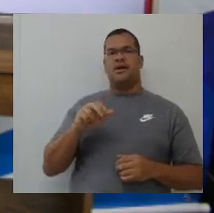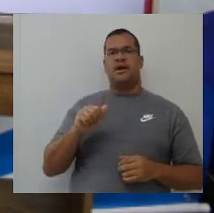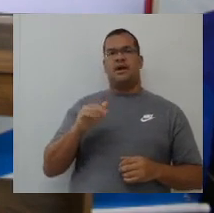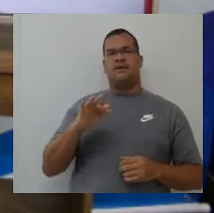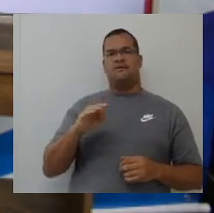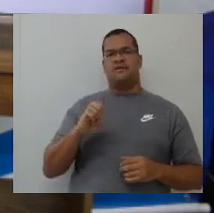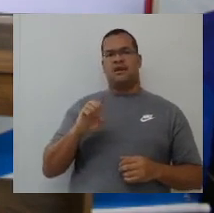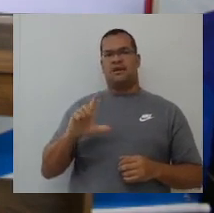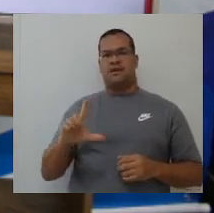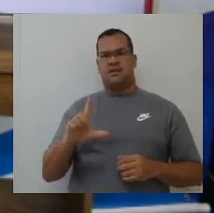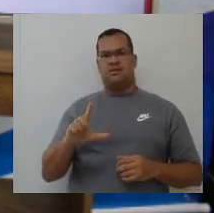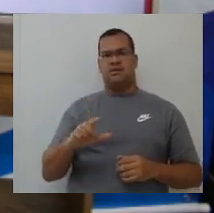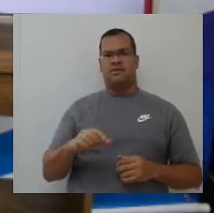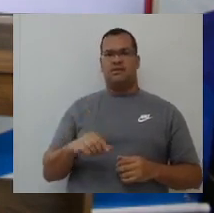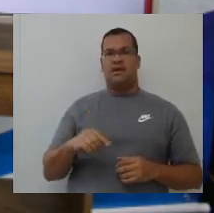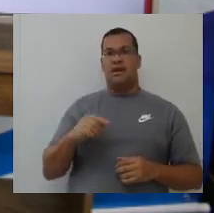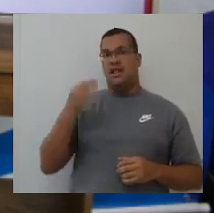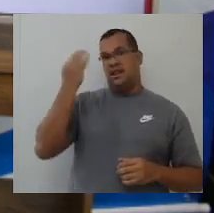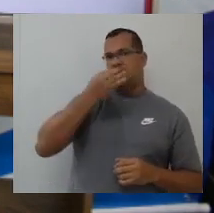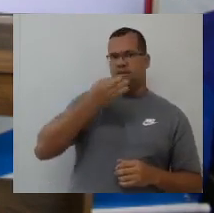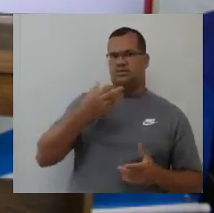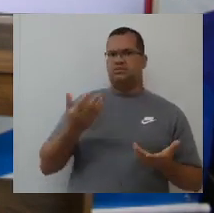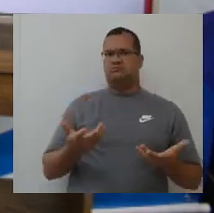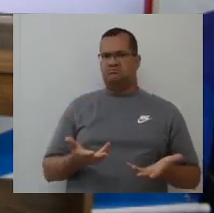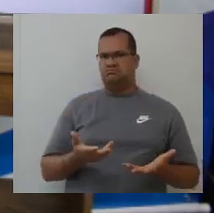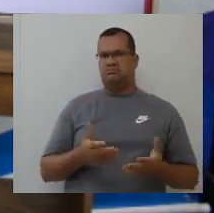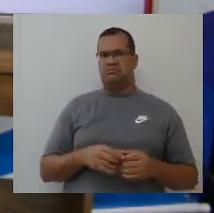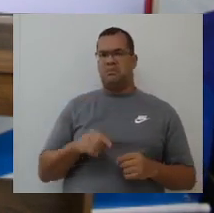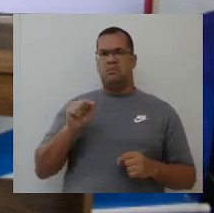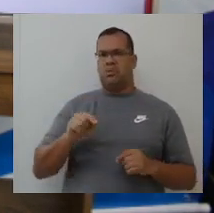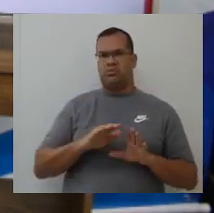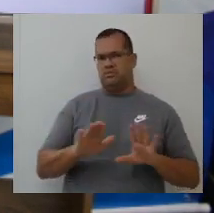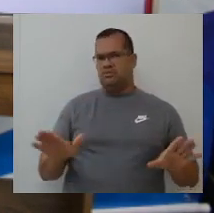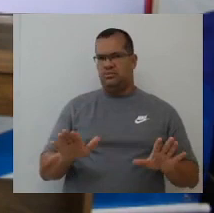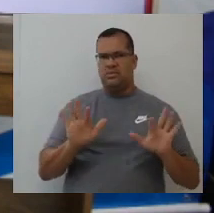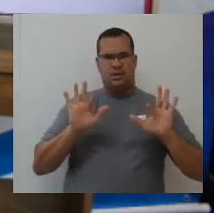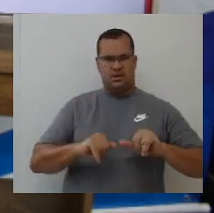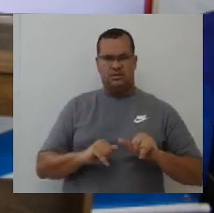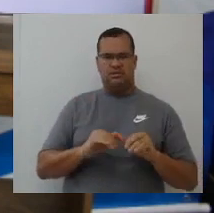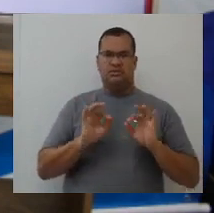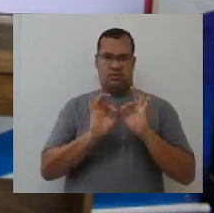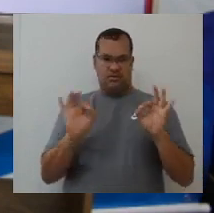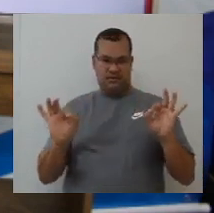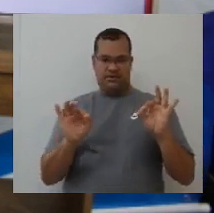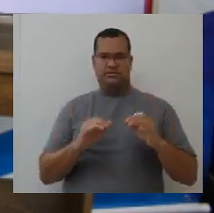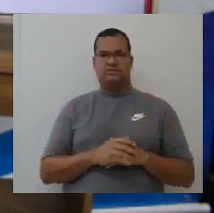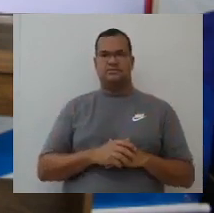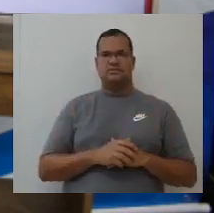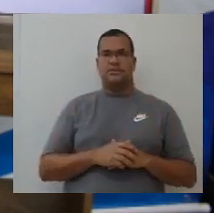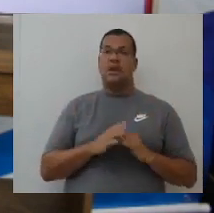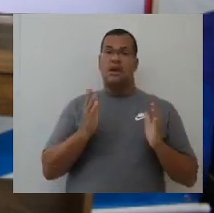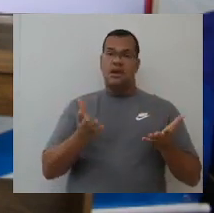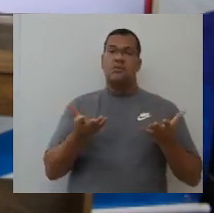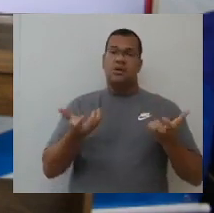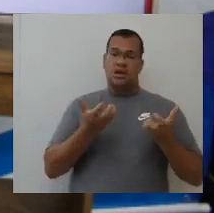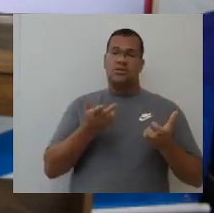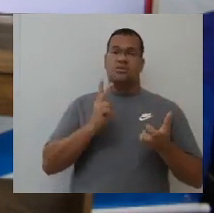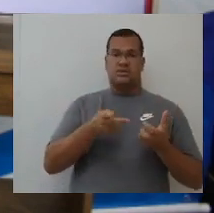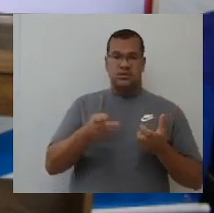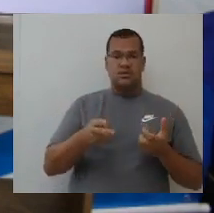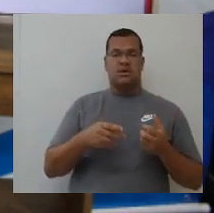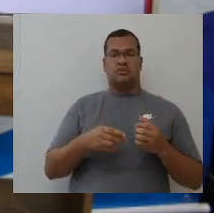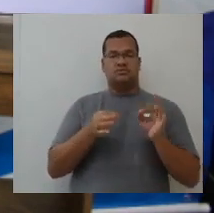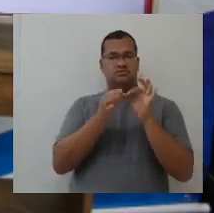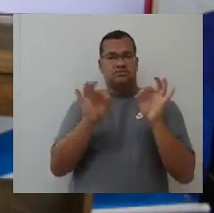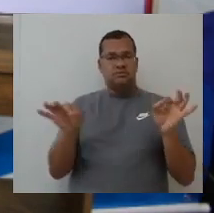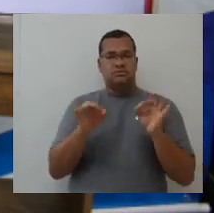Rafael é lindo, né? Ponto. Terminei minha oração. Só que eu quero continuar falando de Rafael, né? Eu